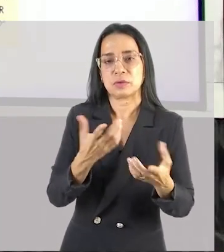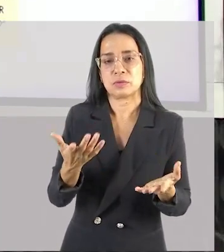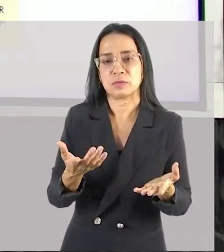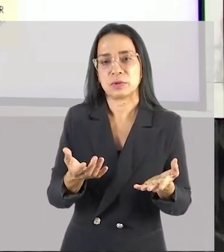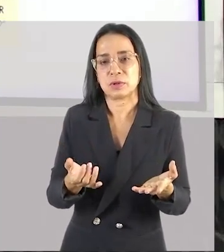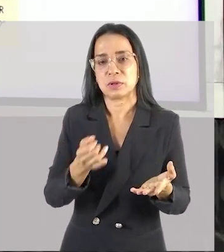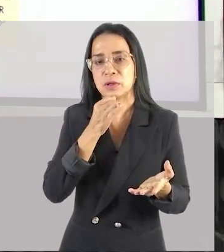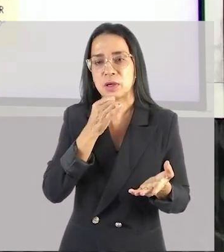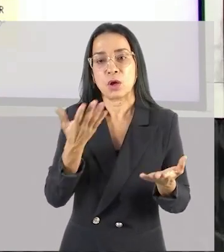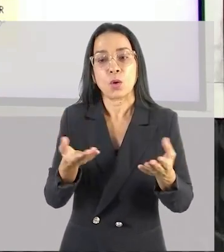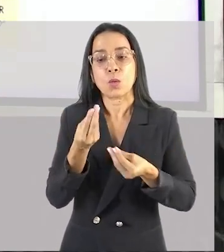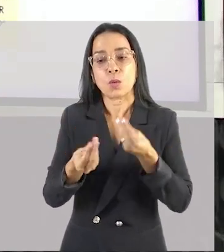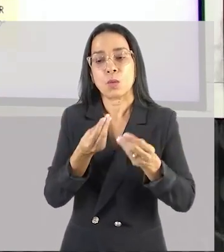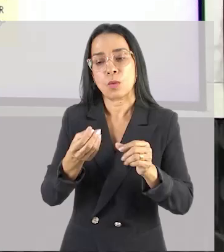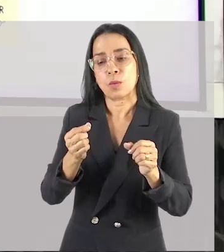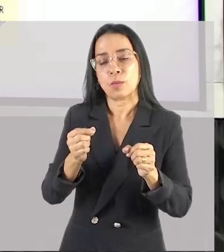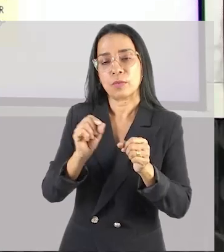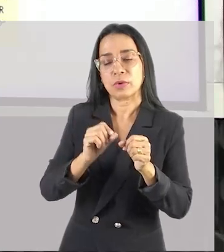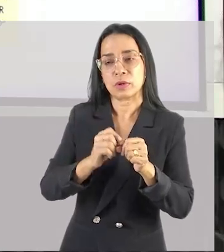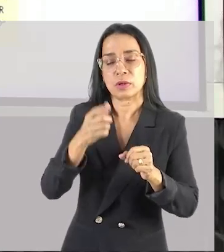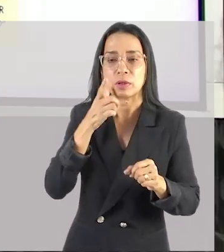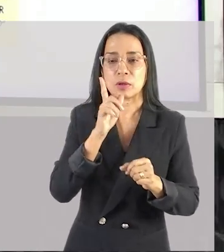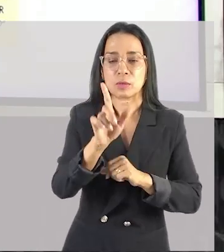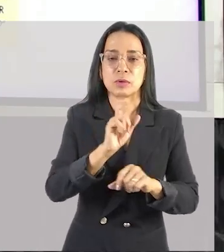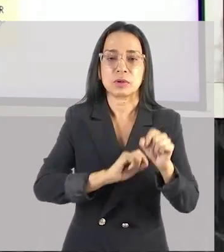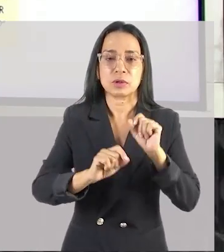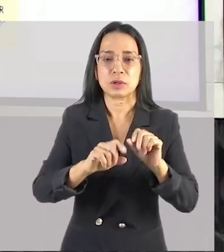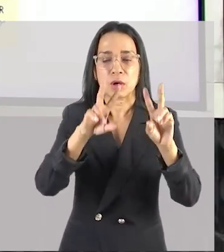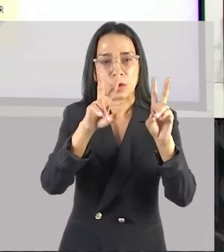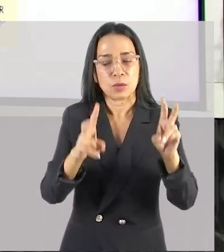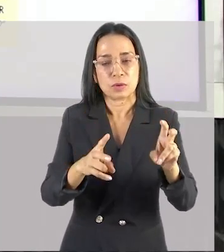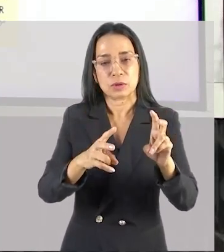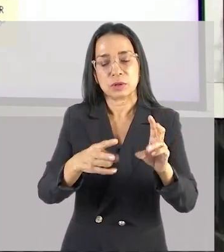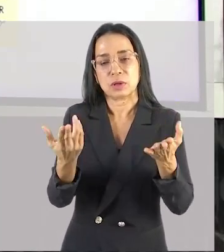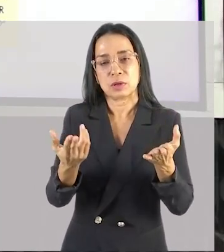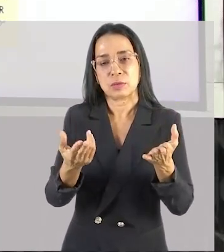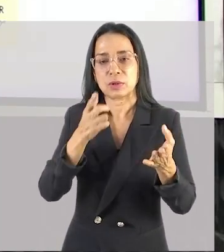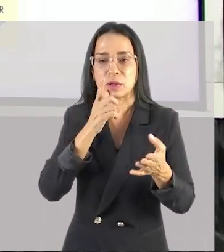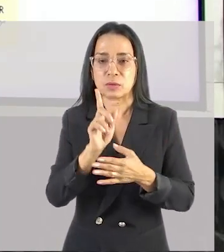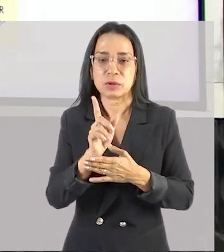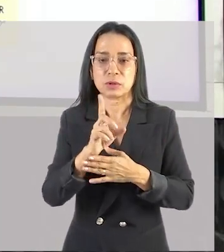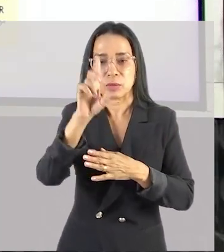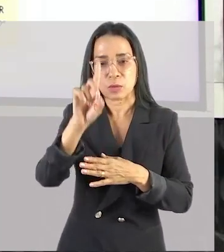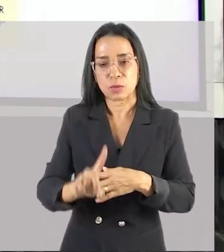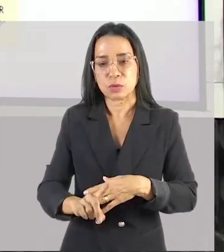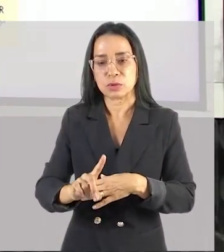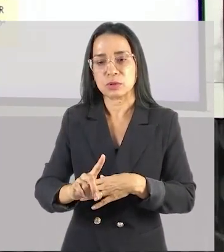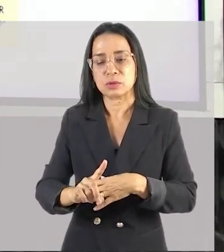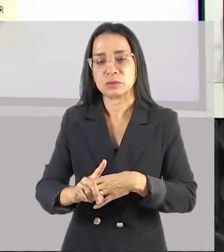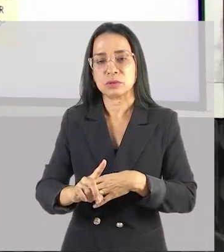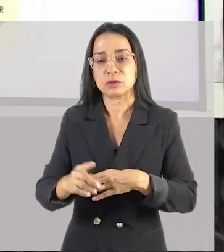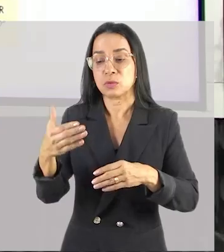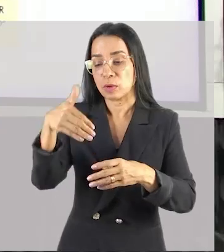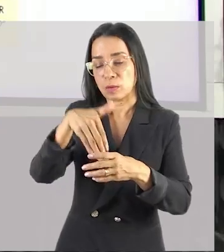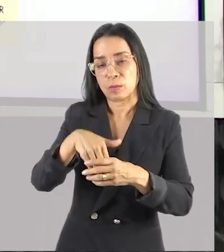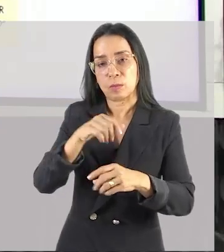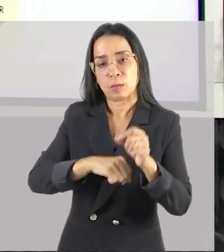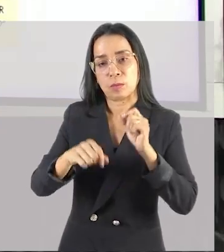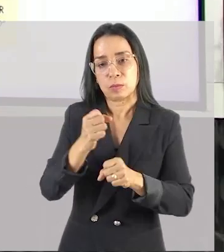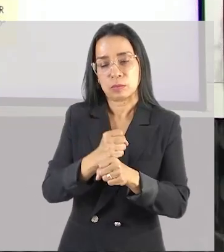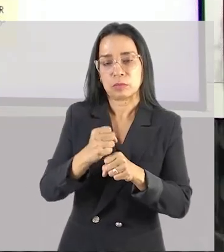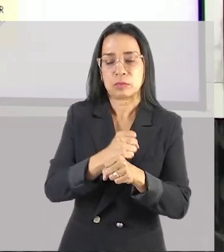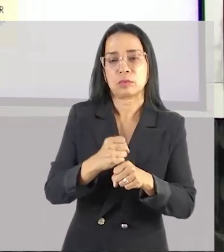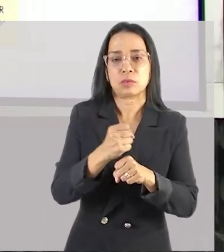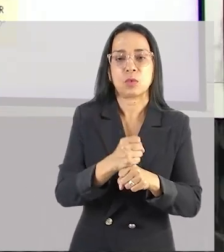2002, como fazer dessa conquista. Olha, o tema de redação já foi sobre o direito ao voto. Olha que legal, né? E foi um ano de